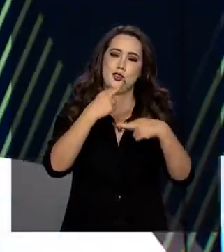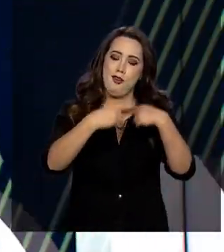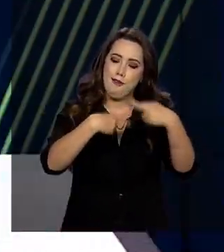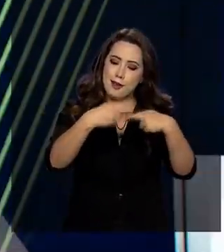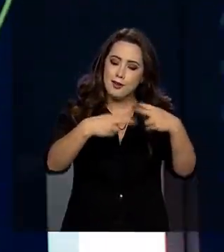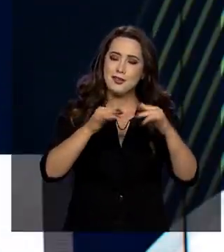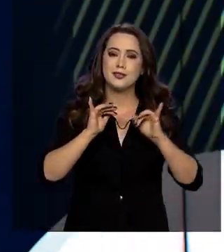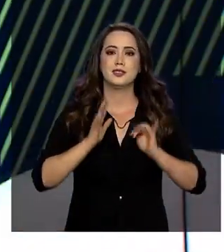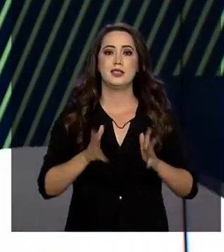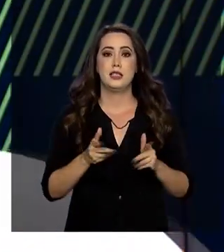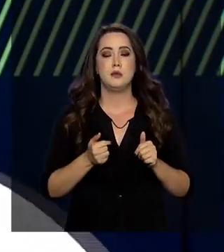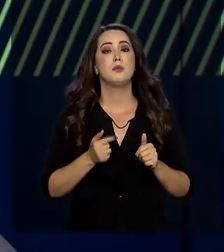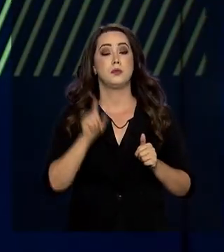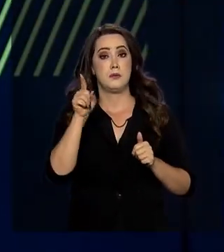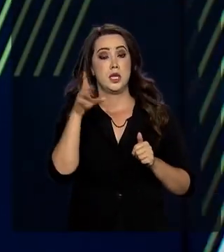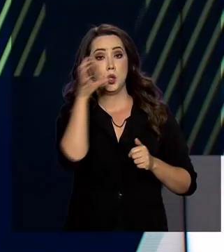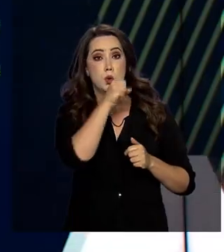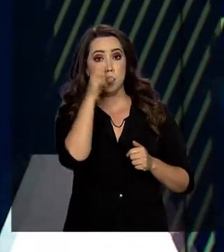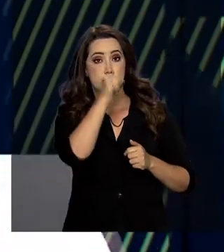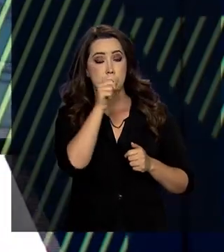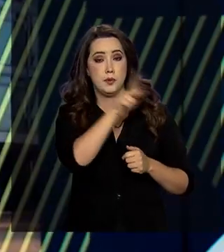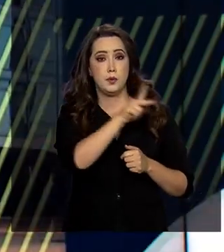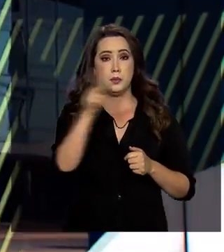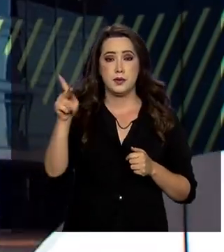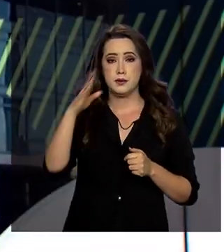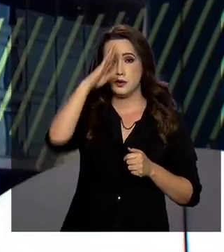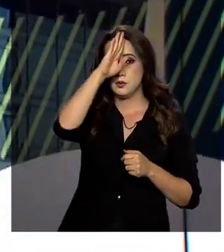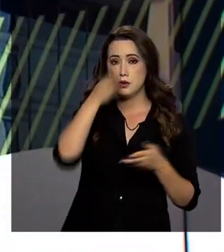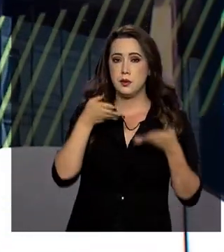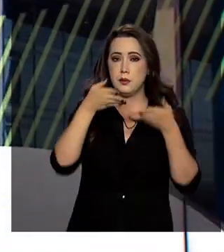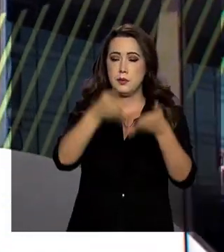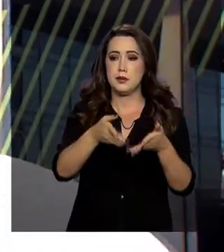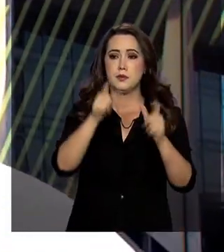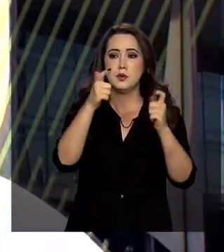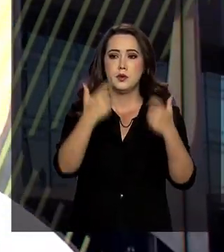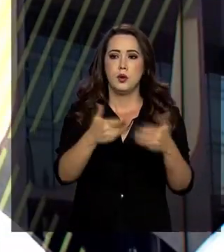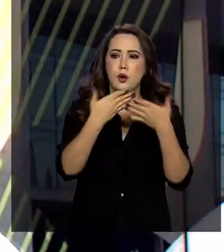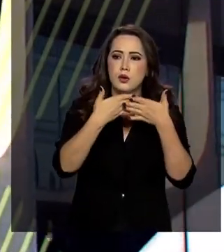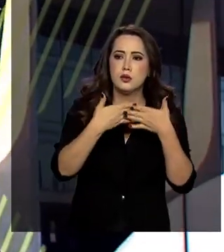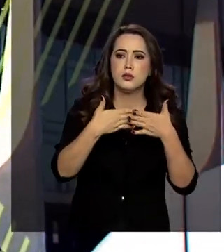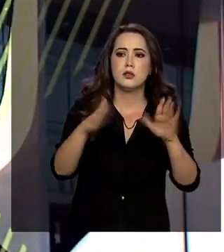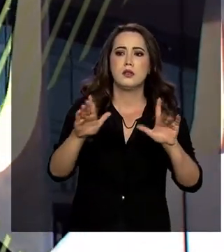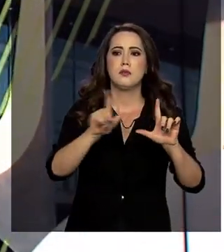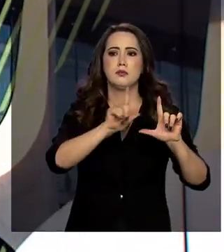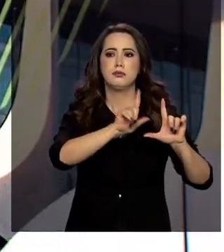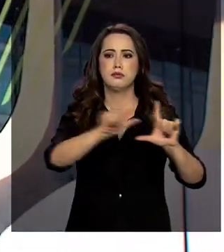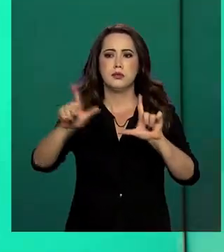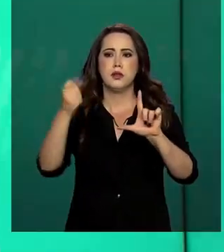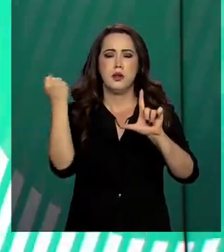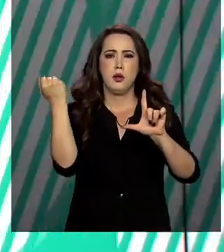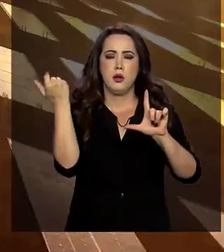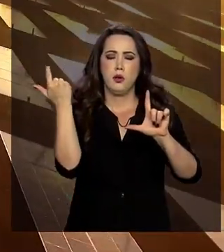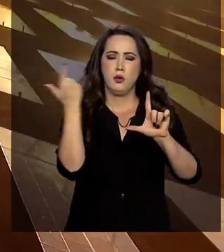presidente Jair Bolsonaro participou da inauguração de um importante parque solar de geração do Centro-Oeste.